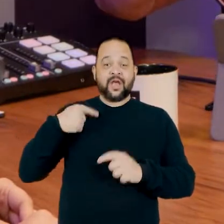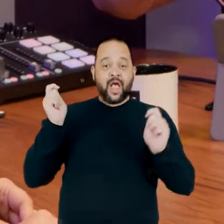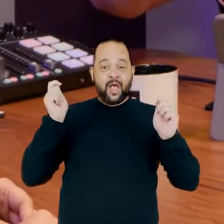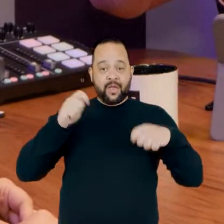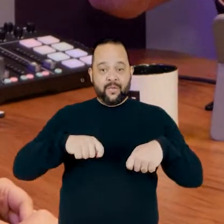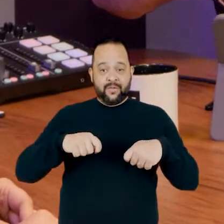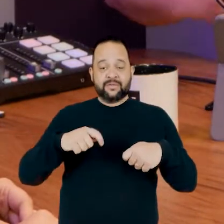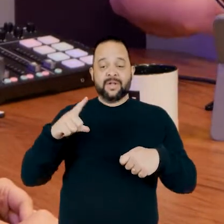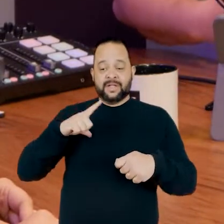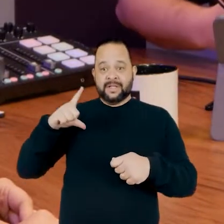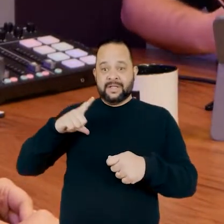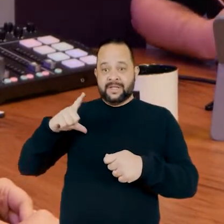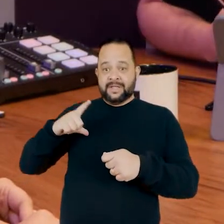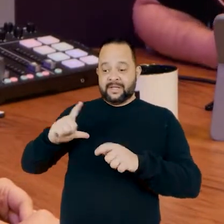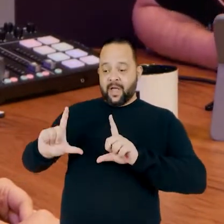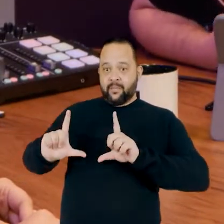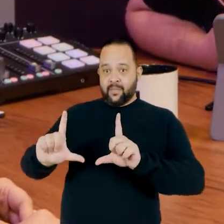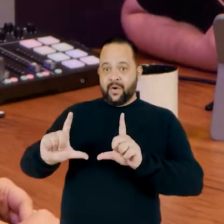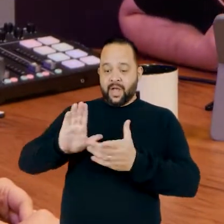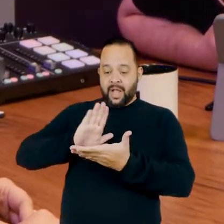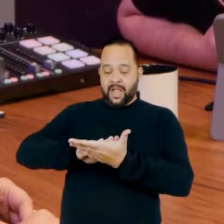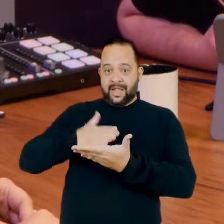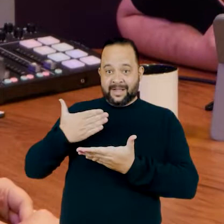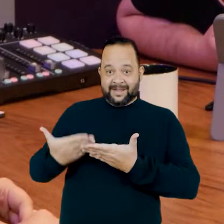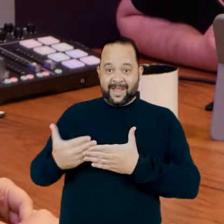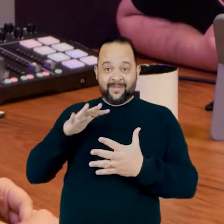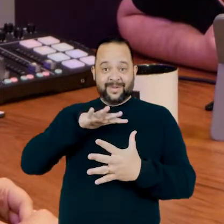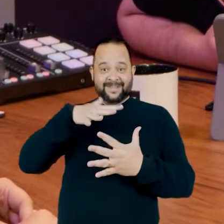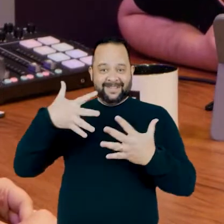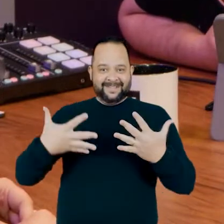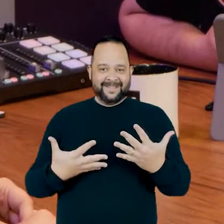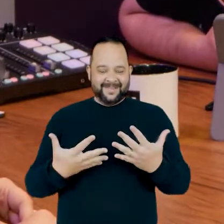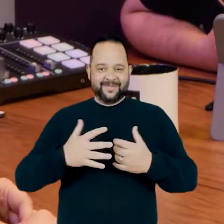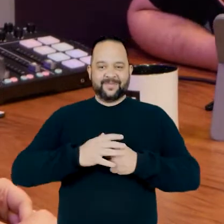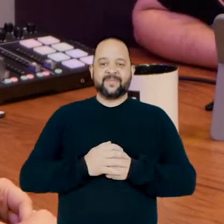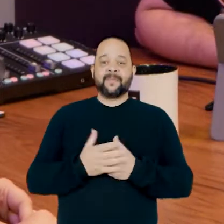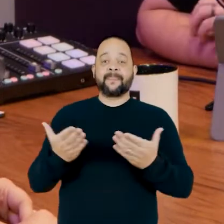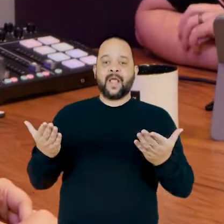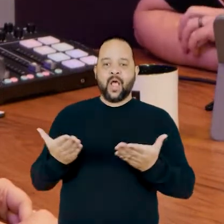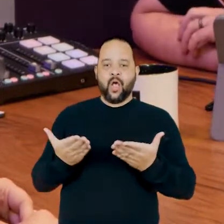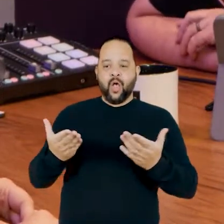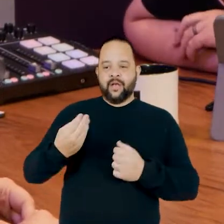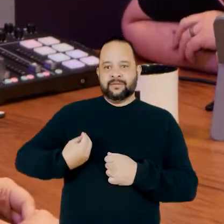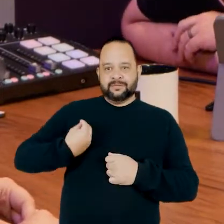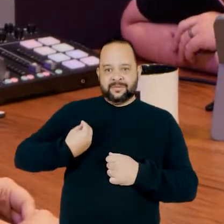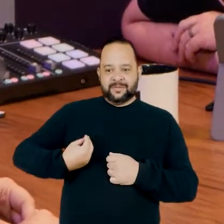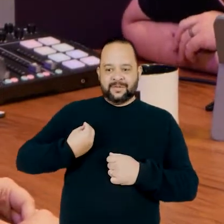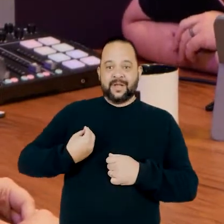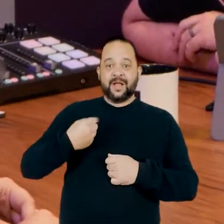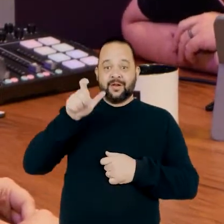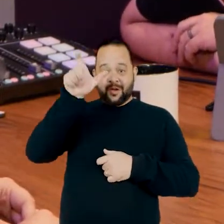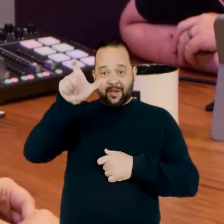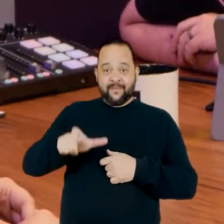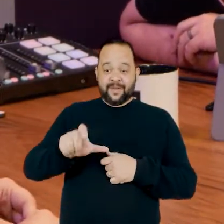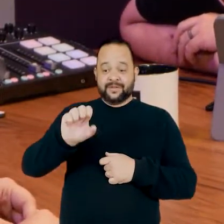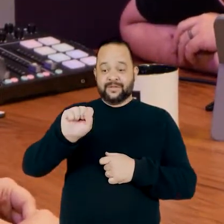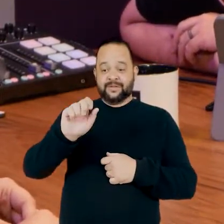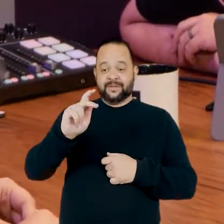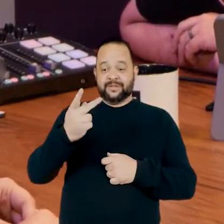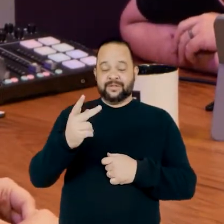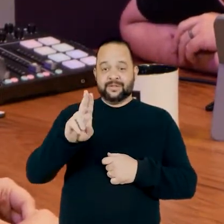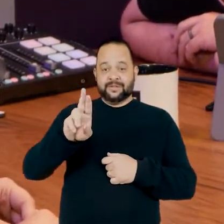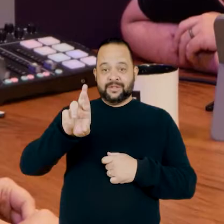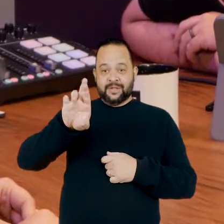proporciona que tenhamos a janela de libras aqui, Laurinha? Sem sem dúvida. E hoje estamos aqui com o pessoal da Shure, com Fernanda Gereta.